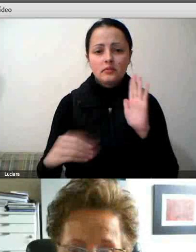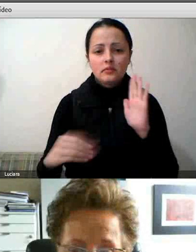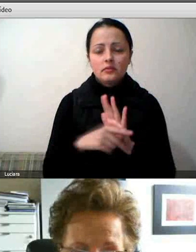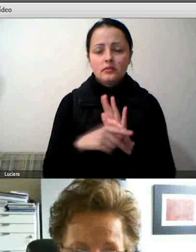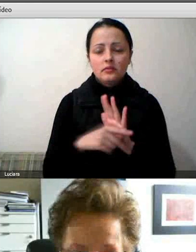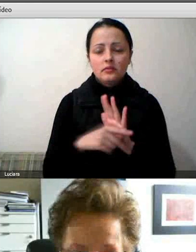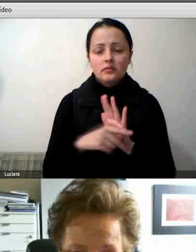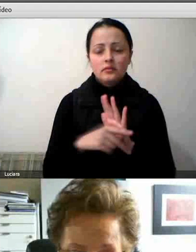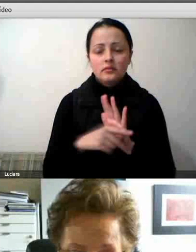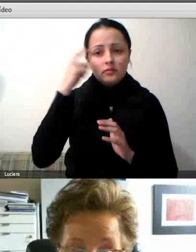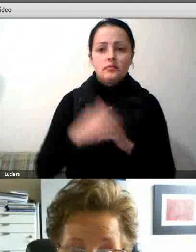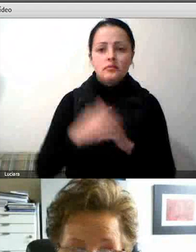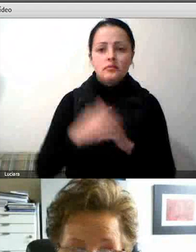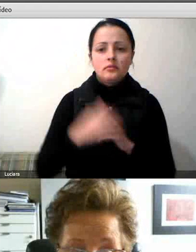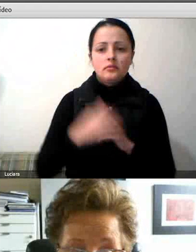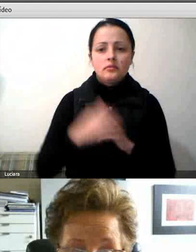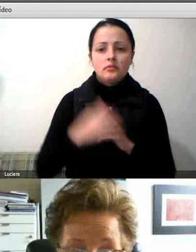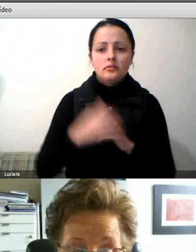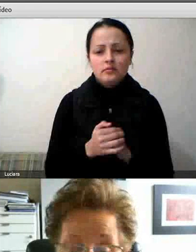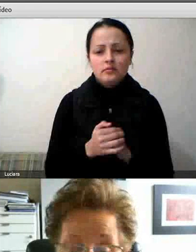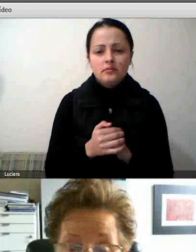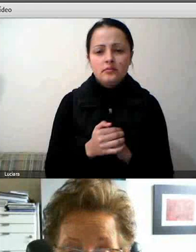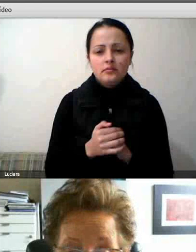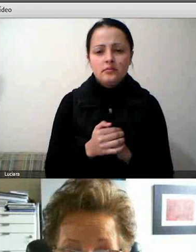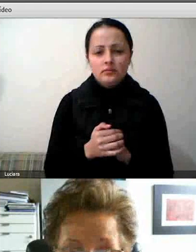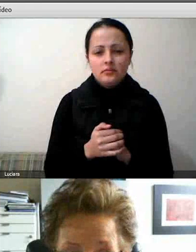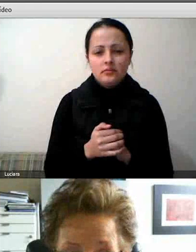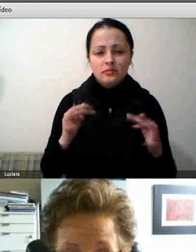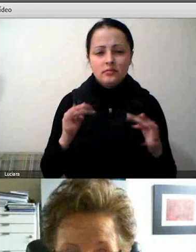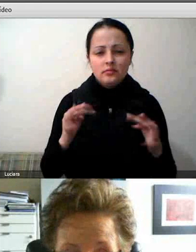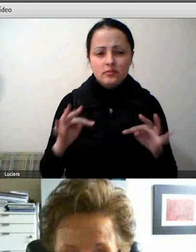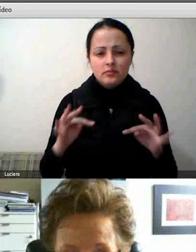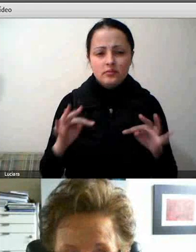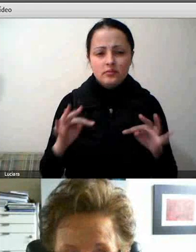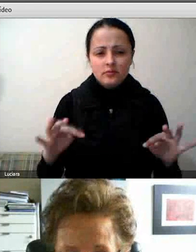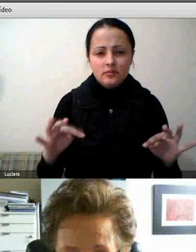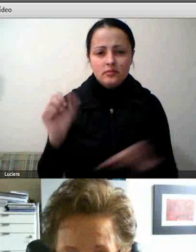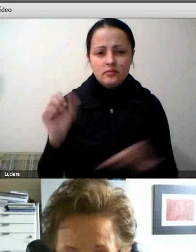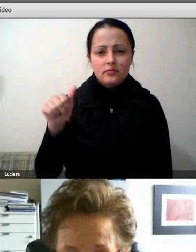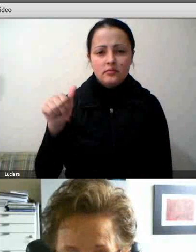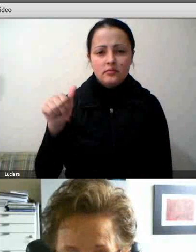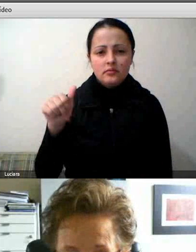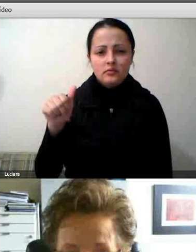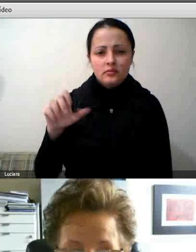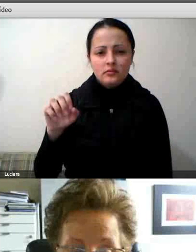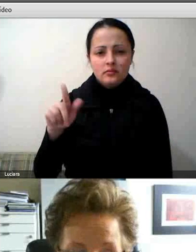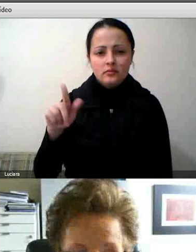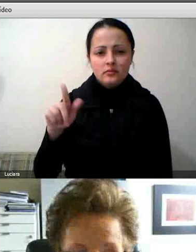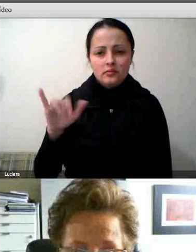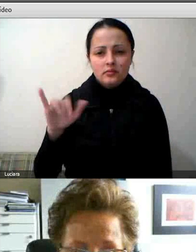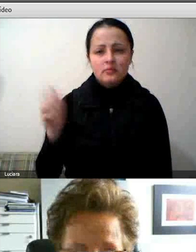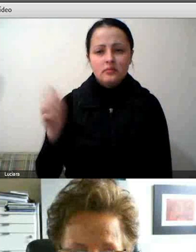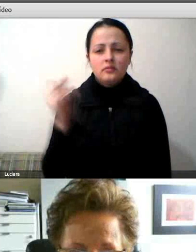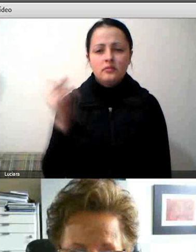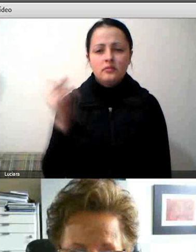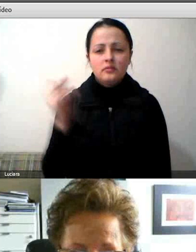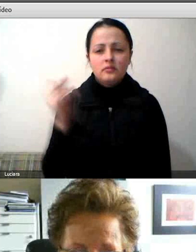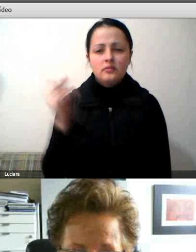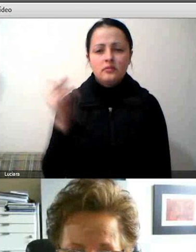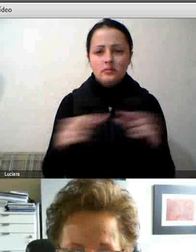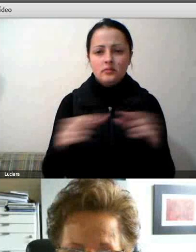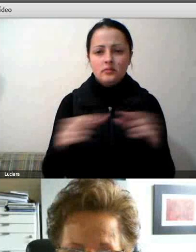foram resultados, estão originando a expansão do poder de pensar. Então, essa é a grande